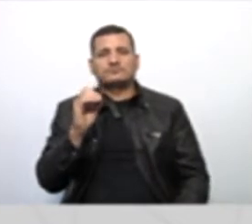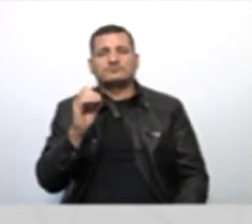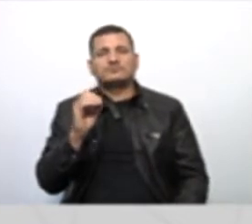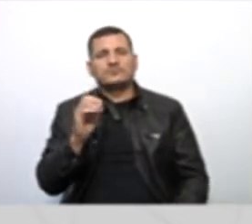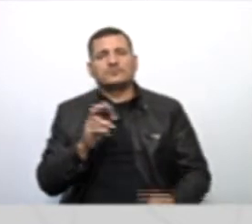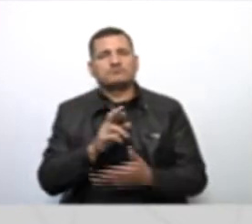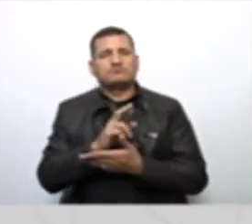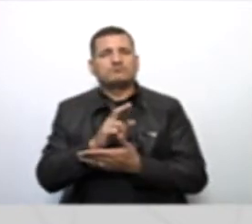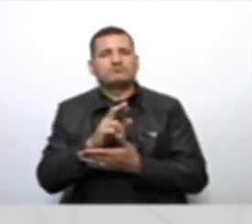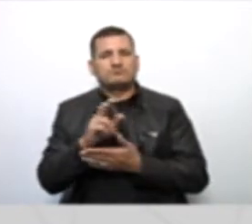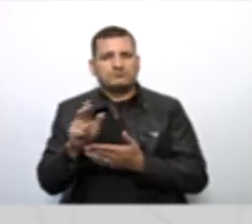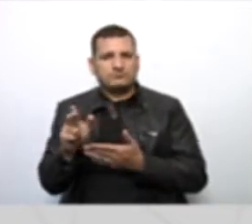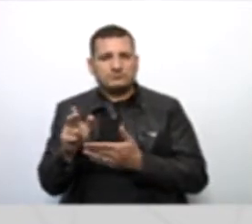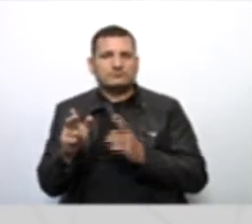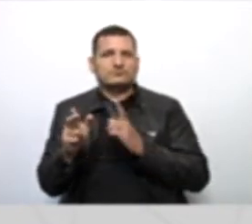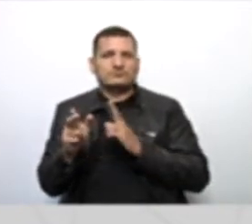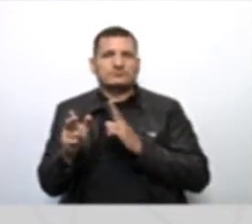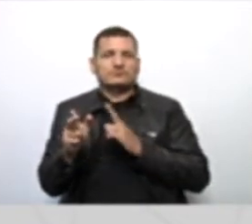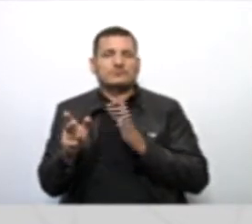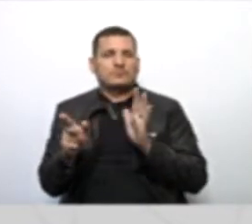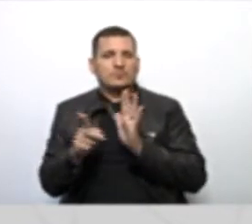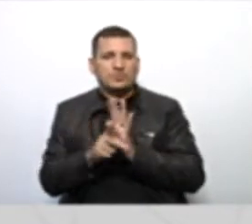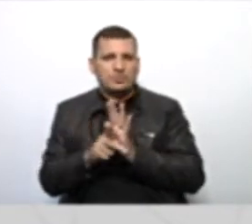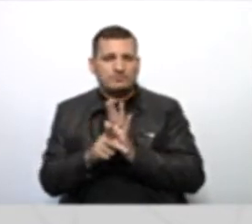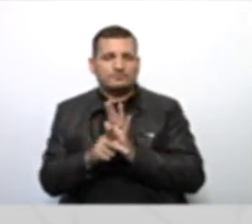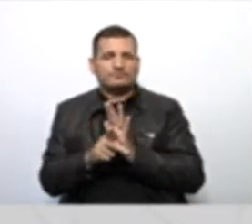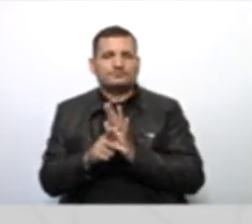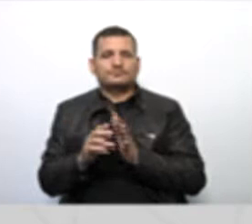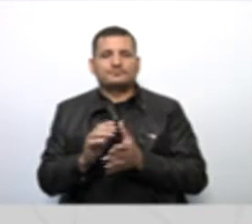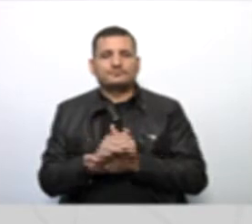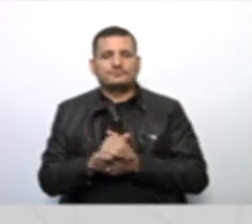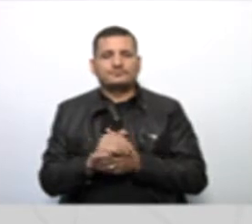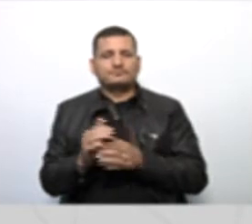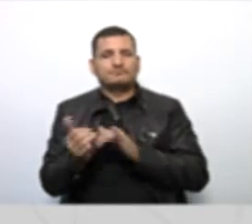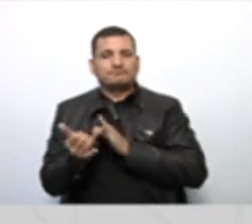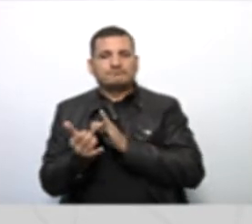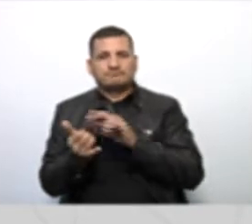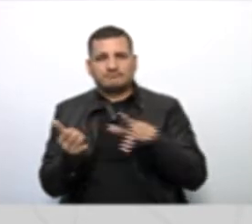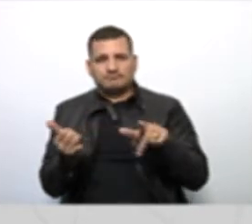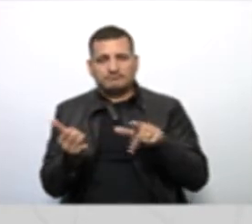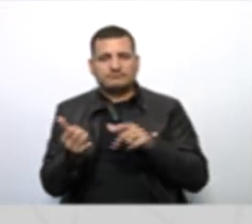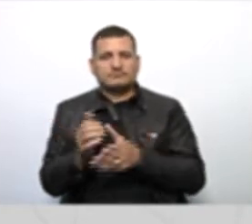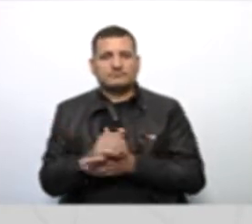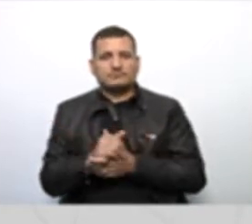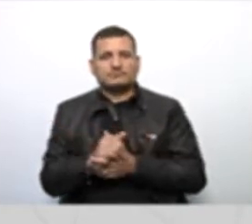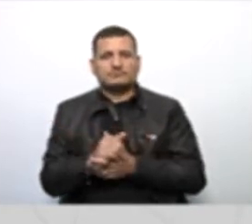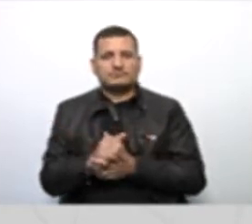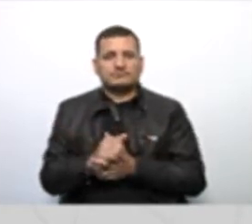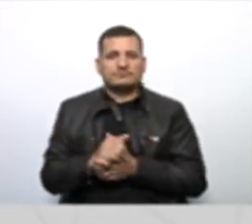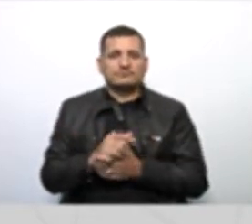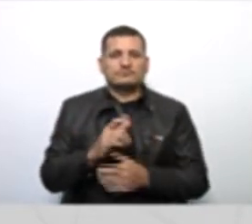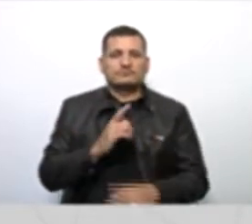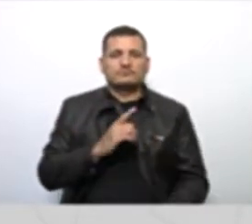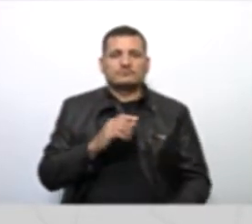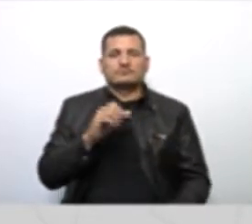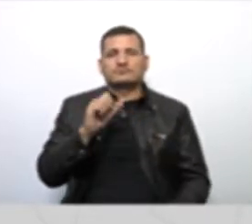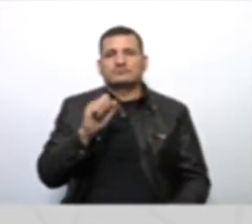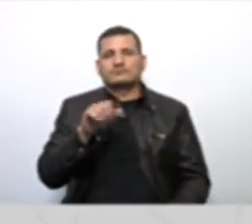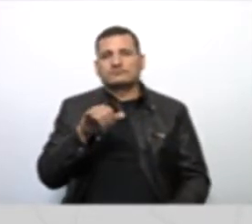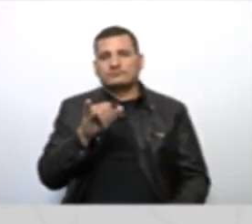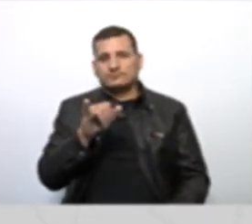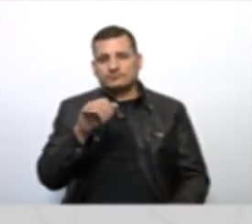para dispositivos móveis, né? Assim como fabricantes. Então temos o Symbian OS, que é da